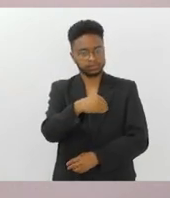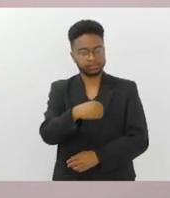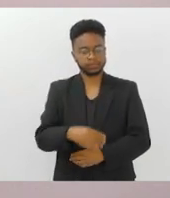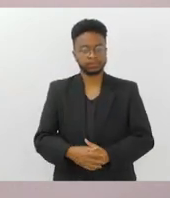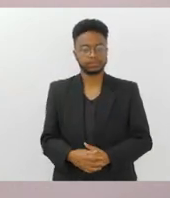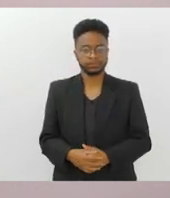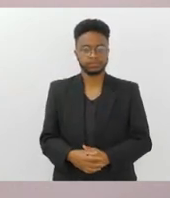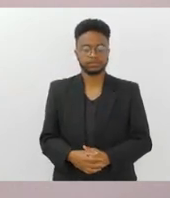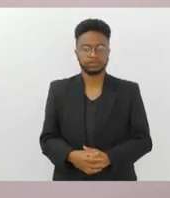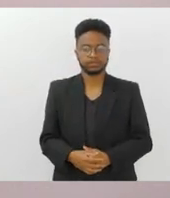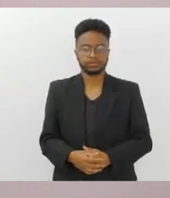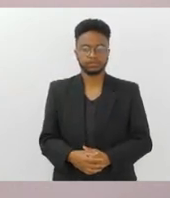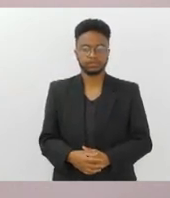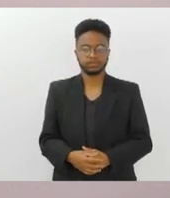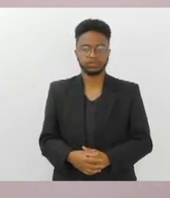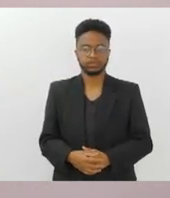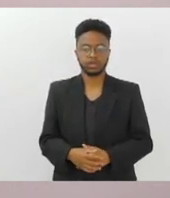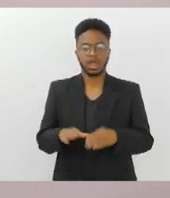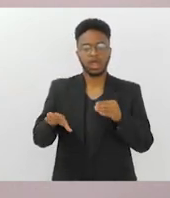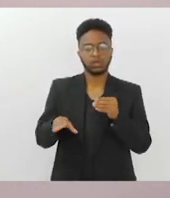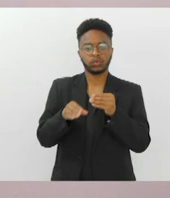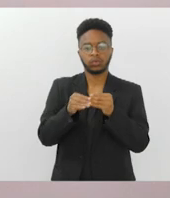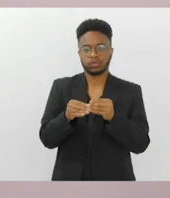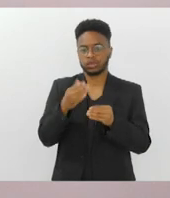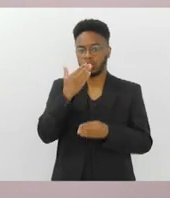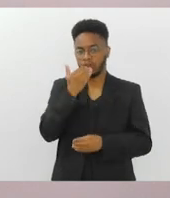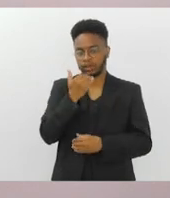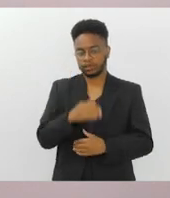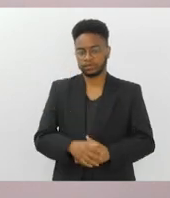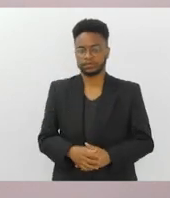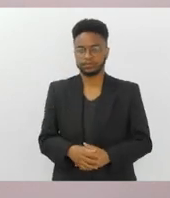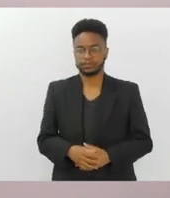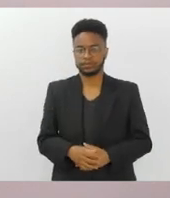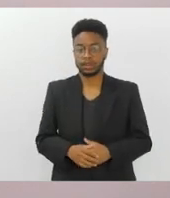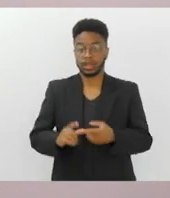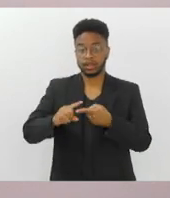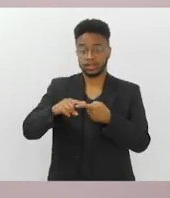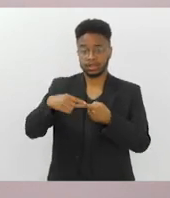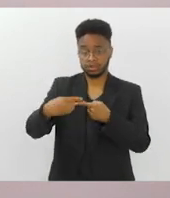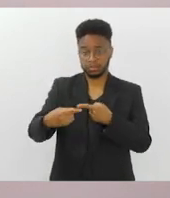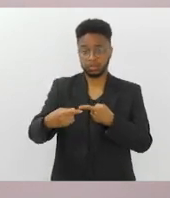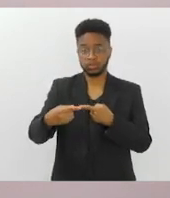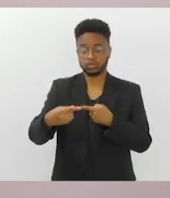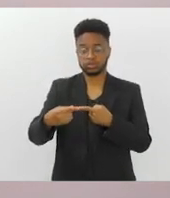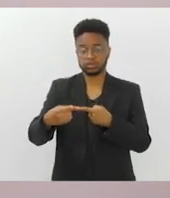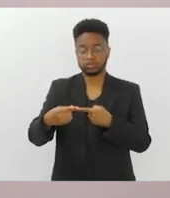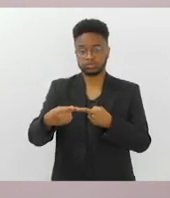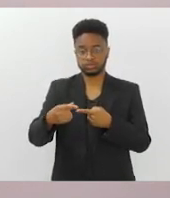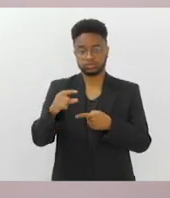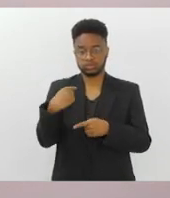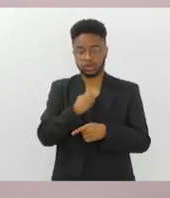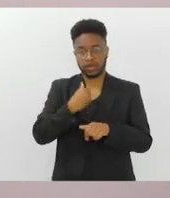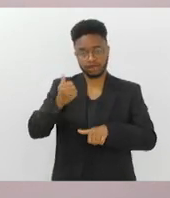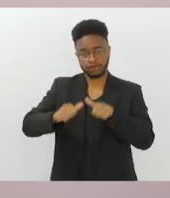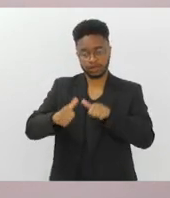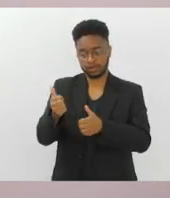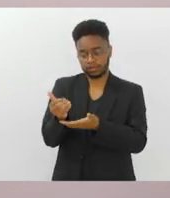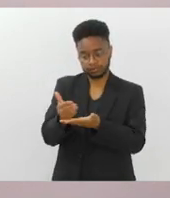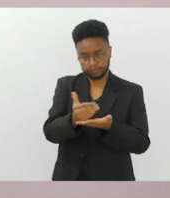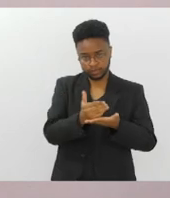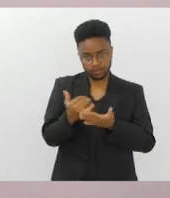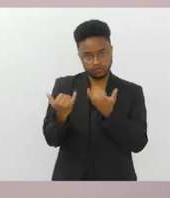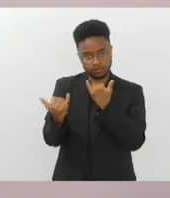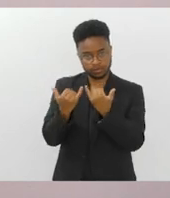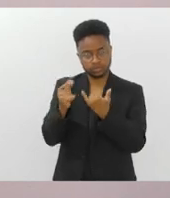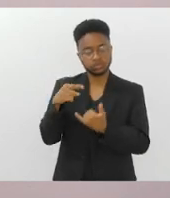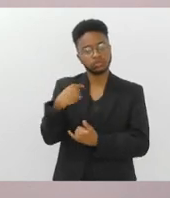o aleitamento era feito de forma complementar à alimentação. A partir desses dados, podemos pensar e questionar